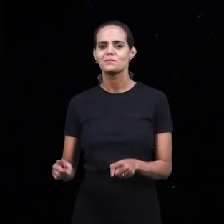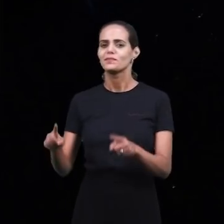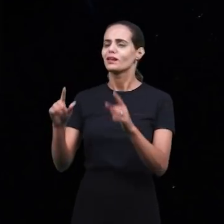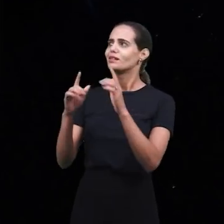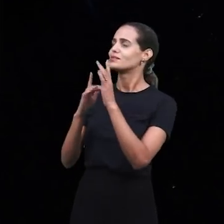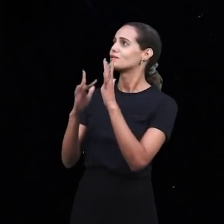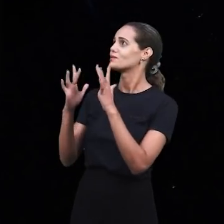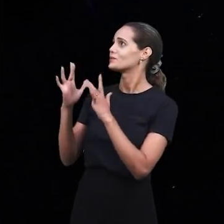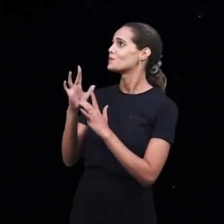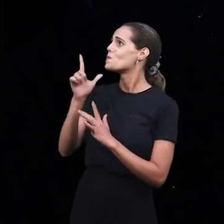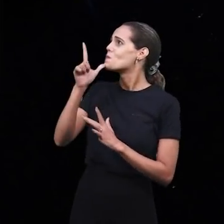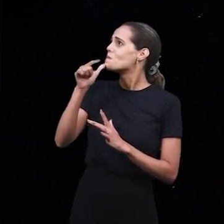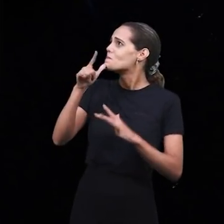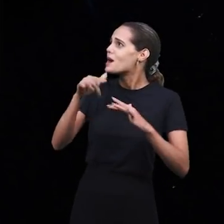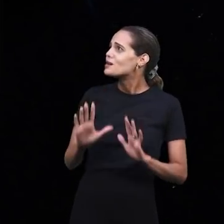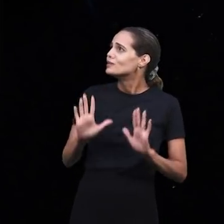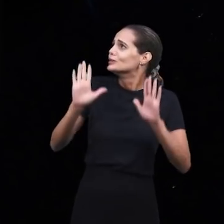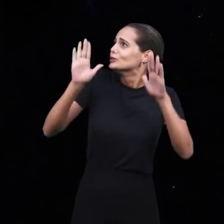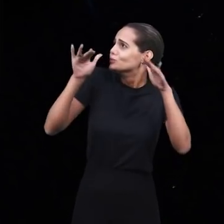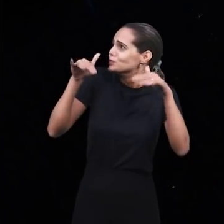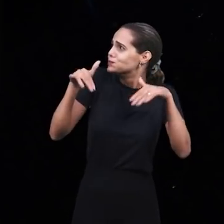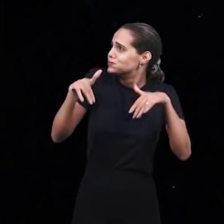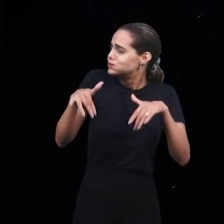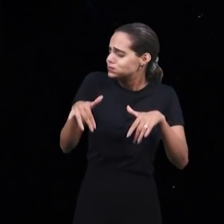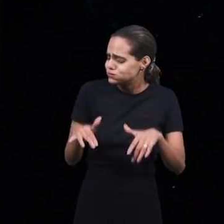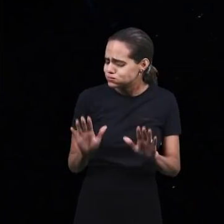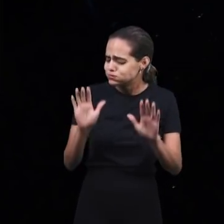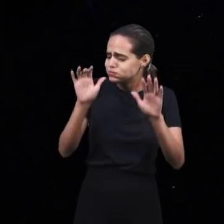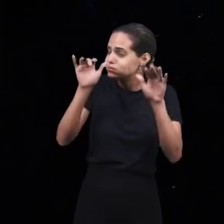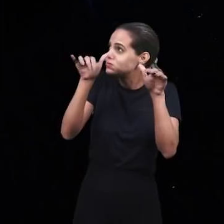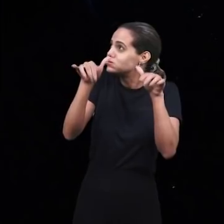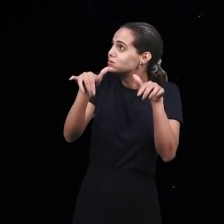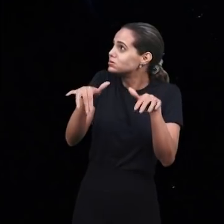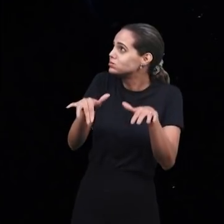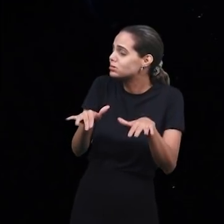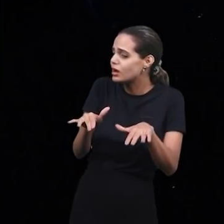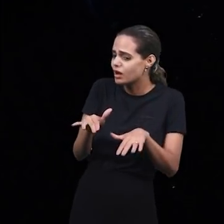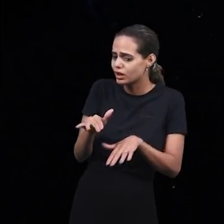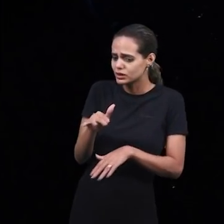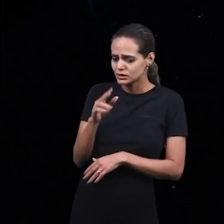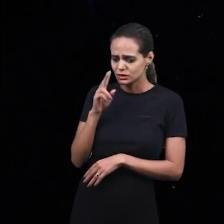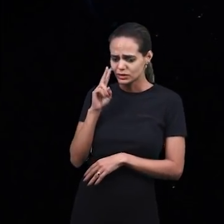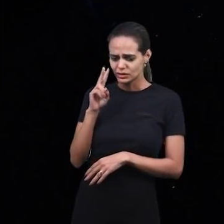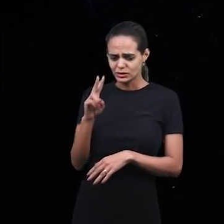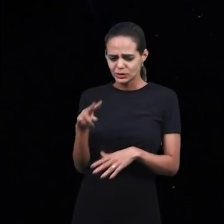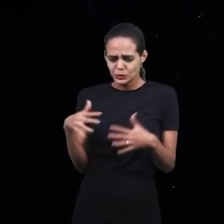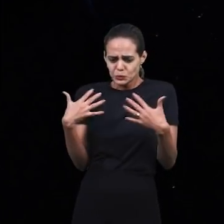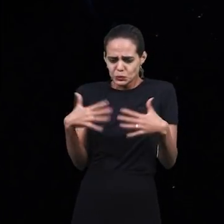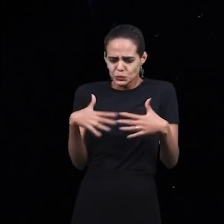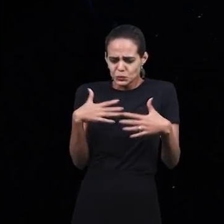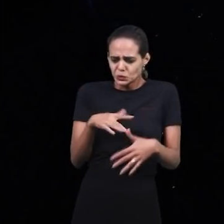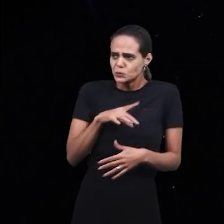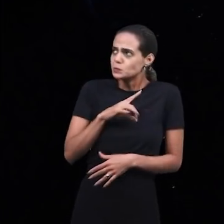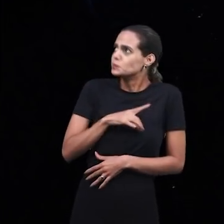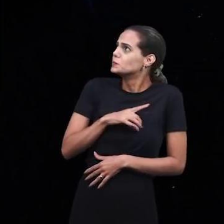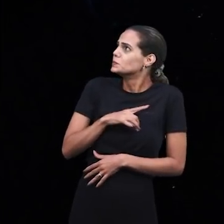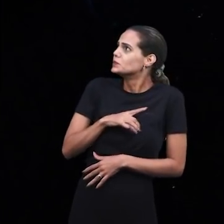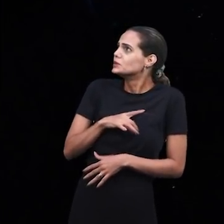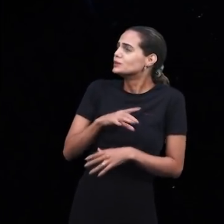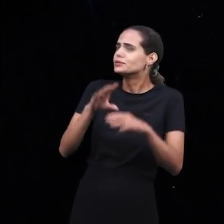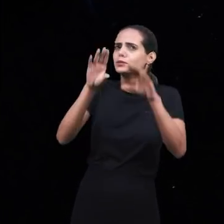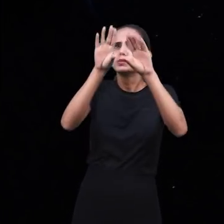Mestre, o mar se revolta, as ondas nos dão pavor. O céu